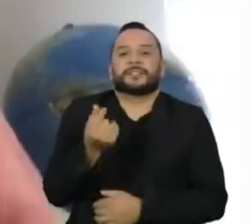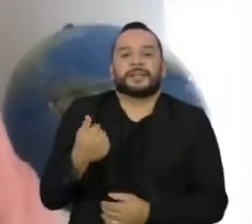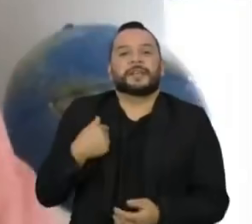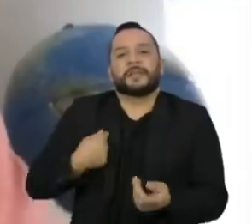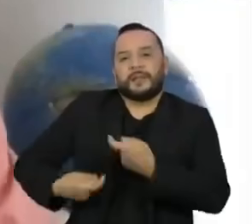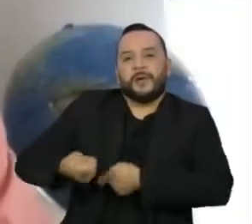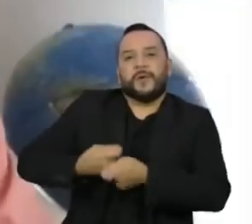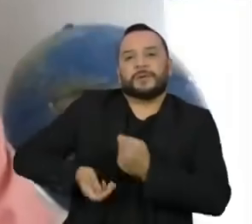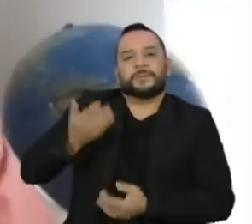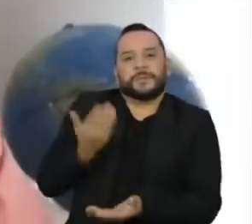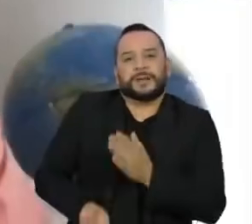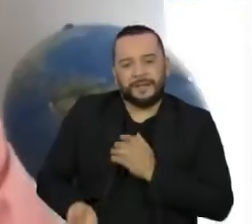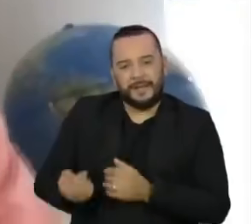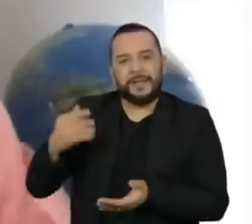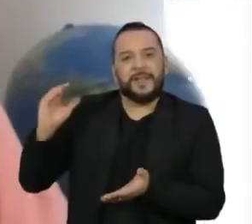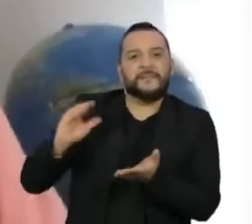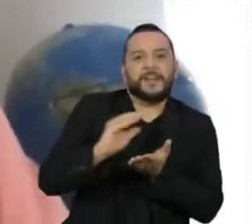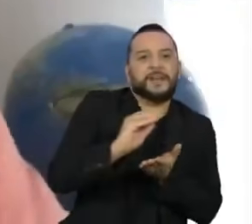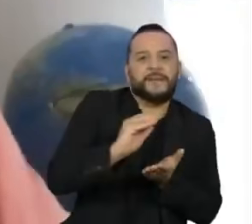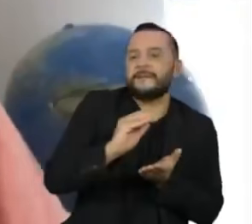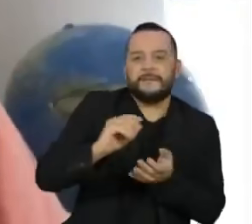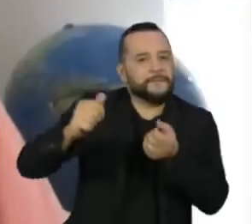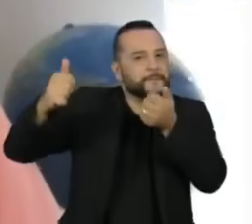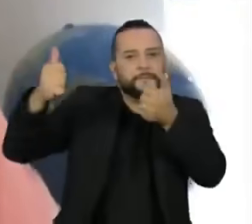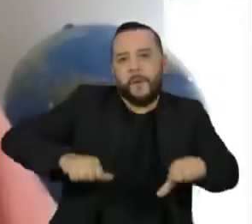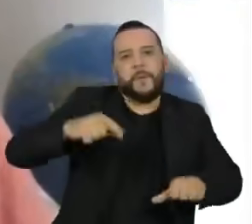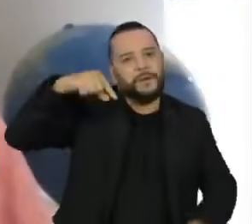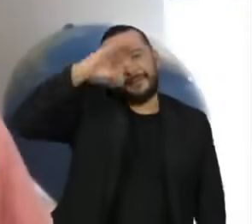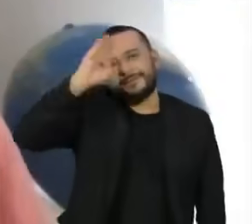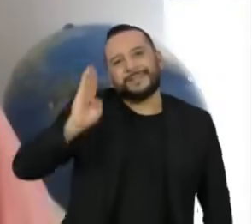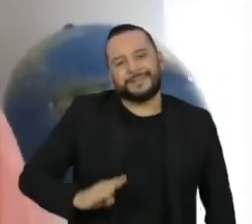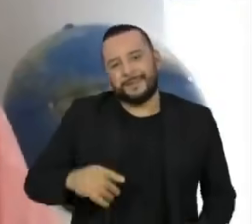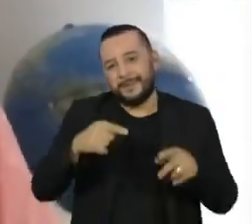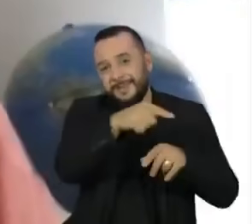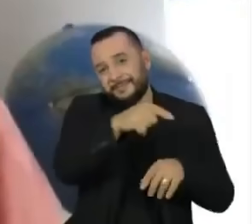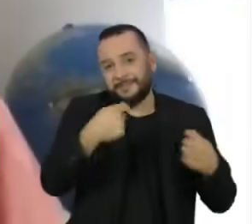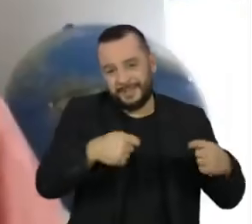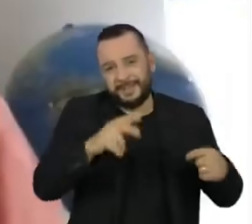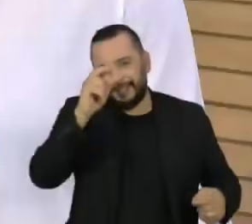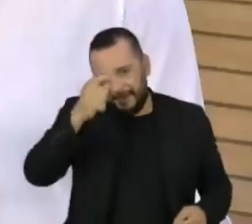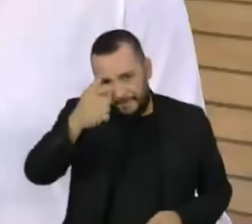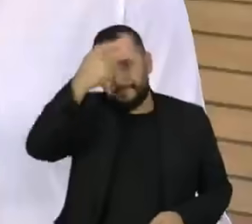Brasil, já estão saindo do Brasil, vão sair ainda mais se não houver uma reversão de rumo.